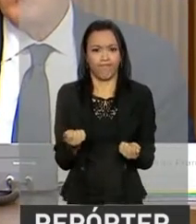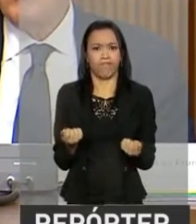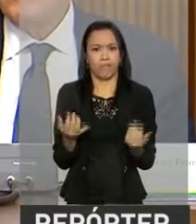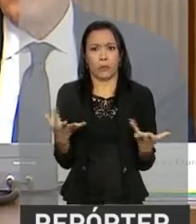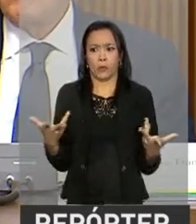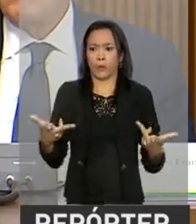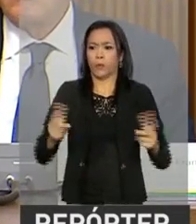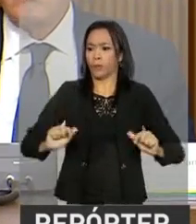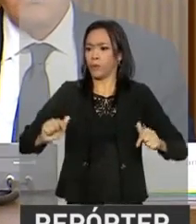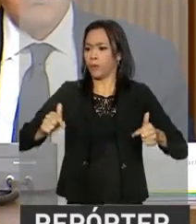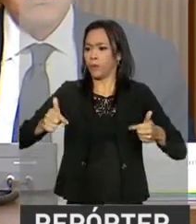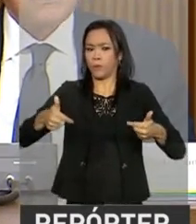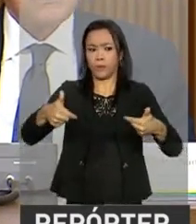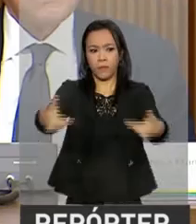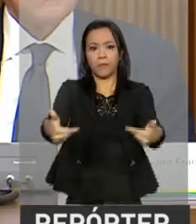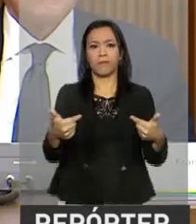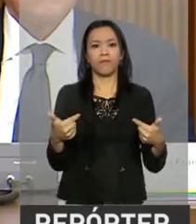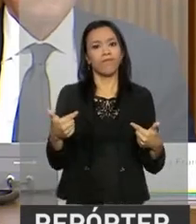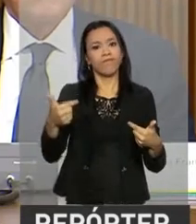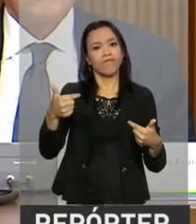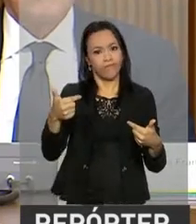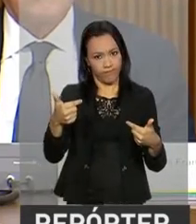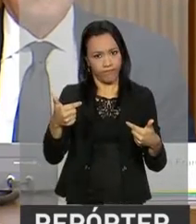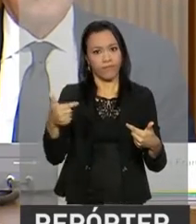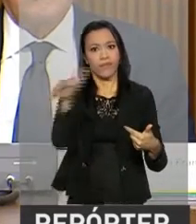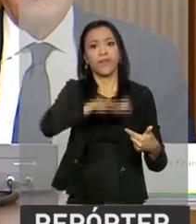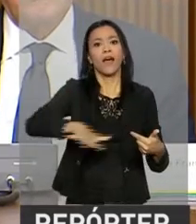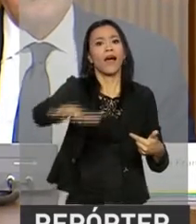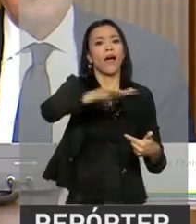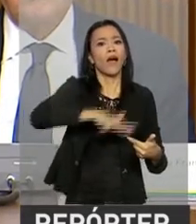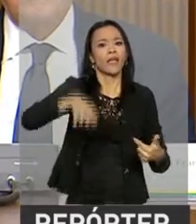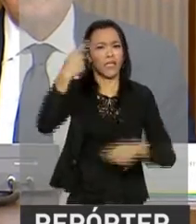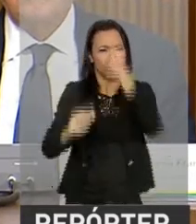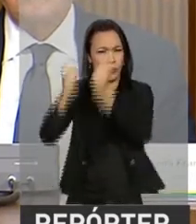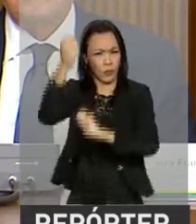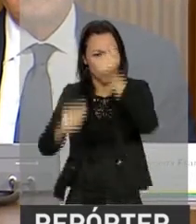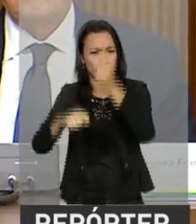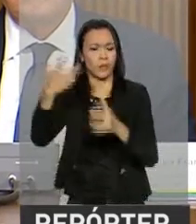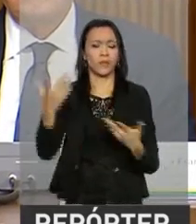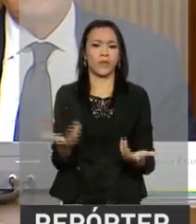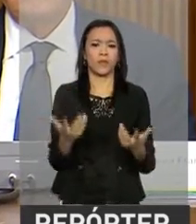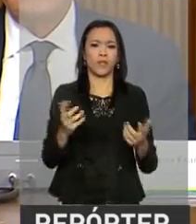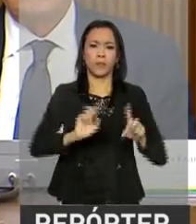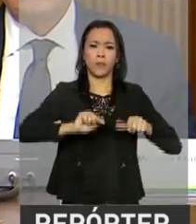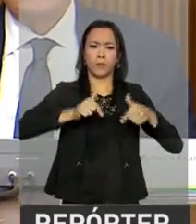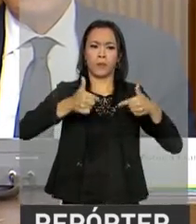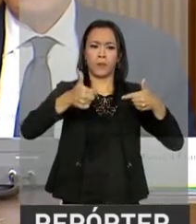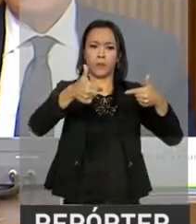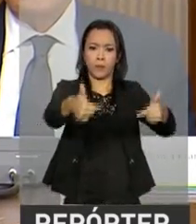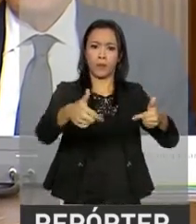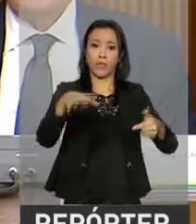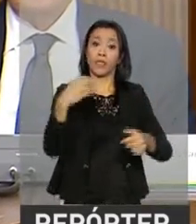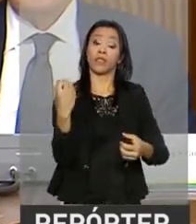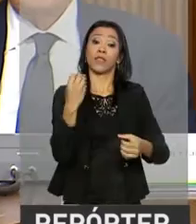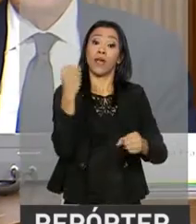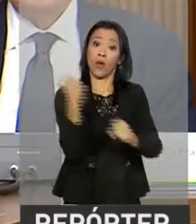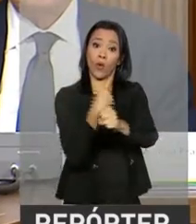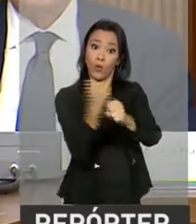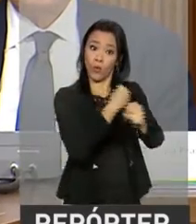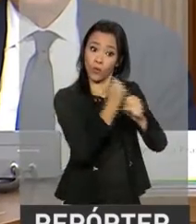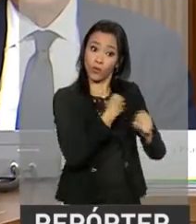expressiva na área na área industrial na área da construção